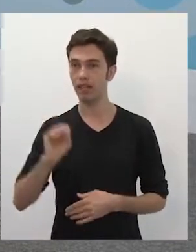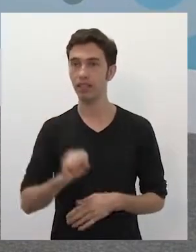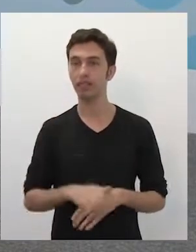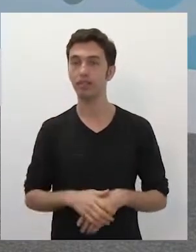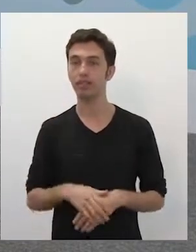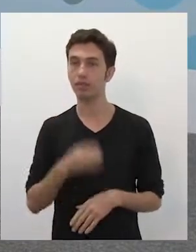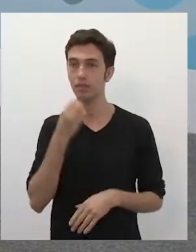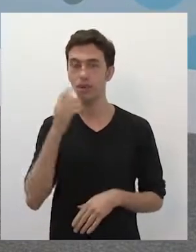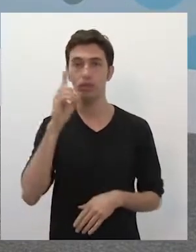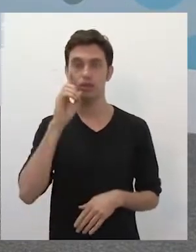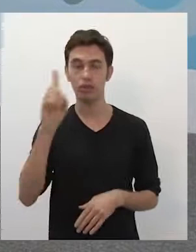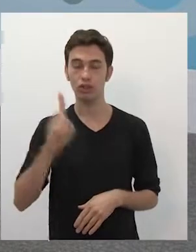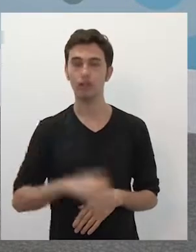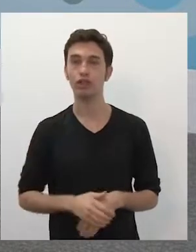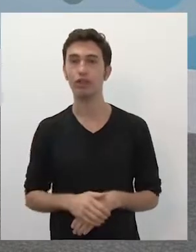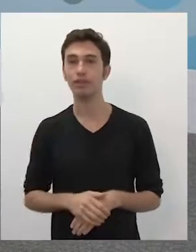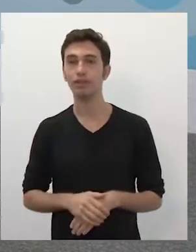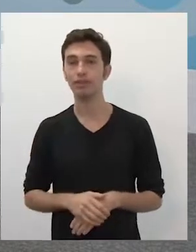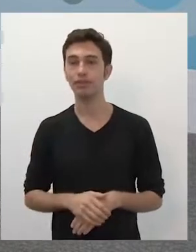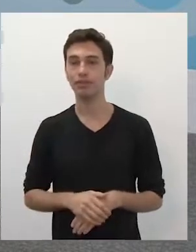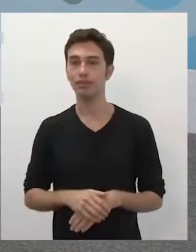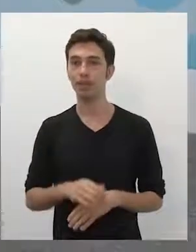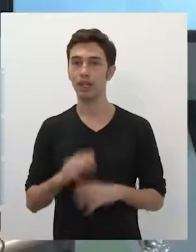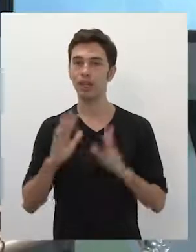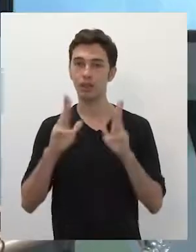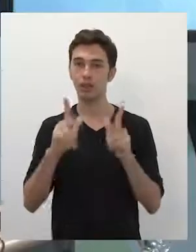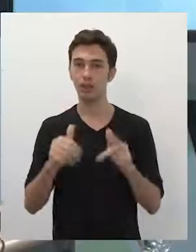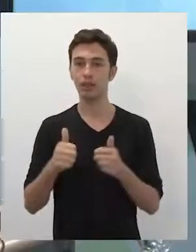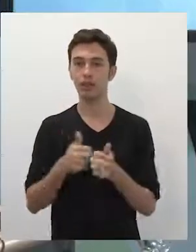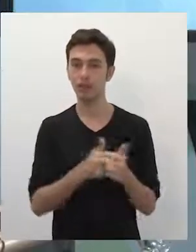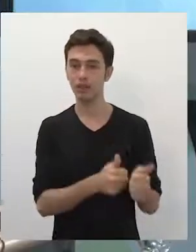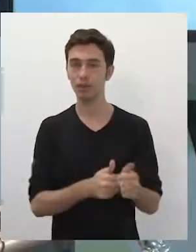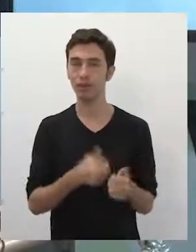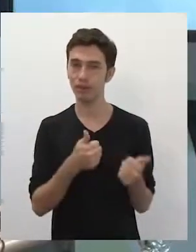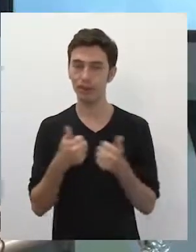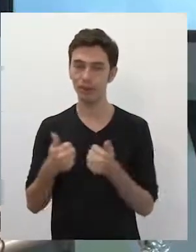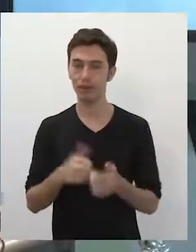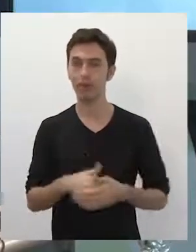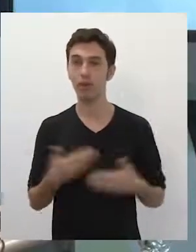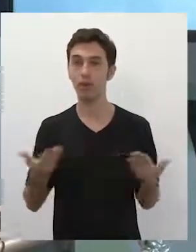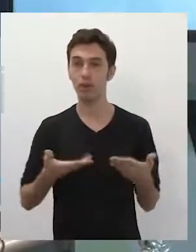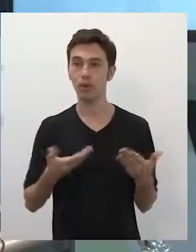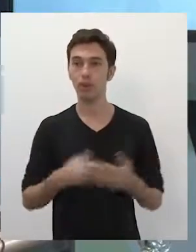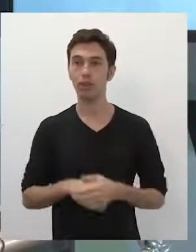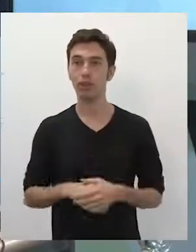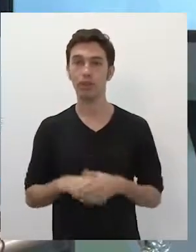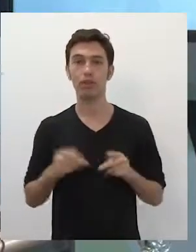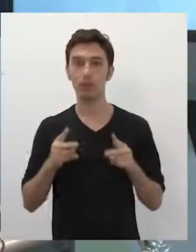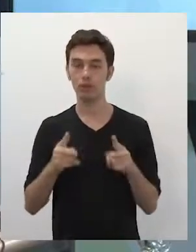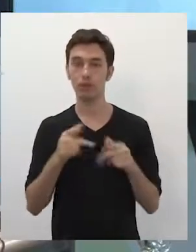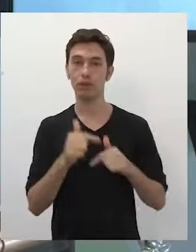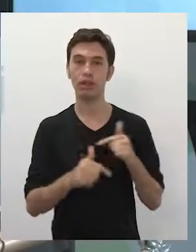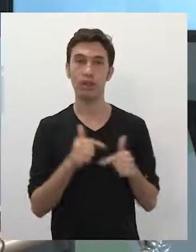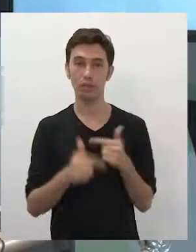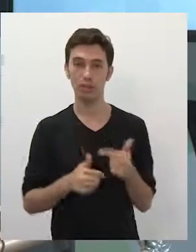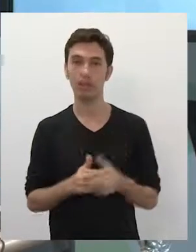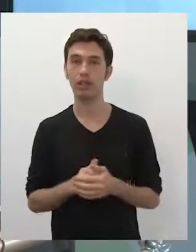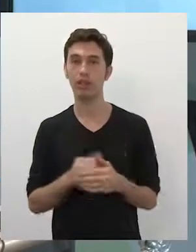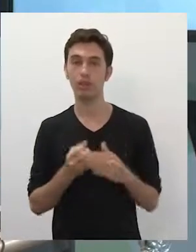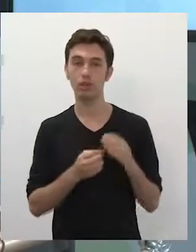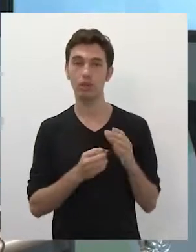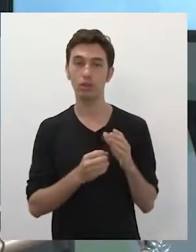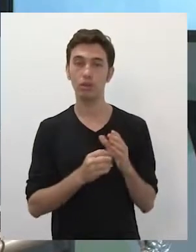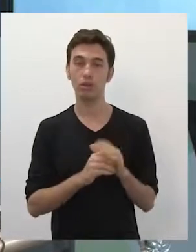Dani. Bom dia, alunos, pais, professores que nos acompanham. Tudo bem? Hoje nós vamos continuar trabalhando com os textos jornalísticos,